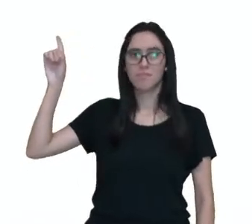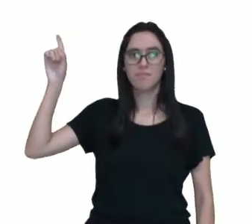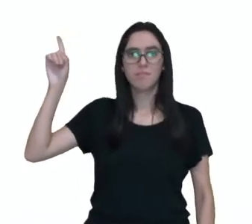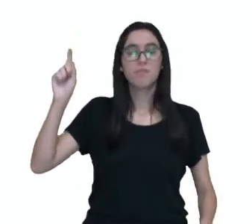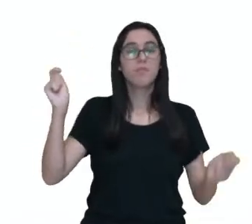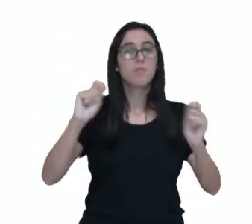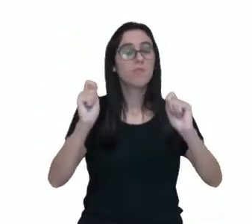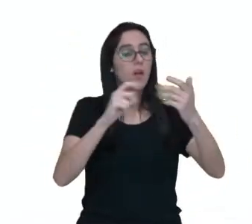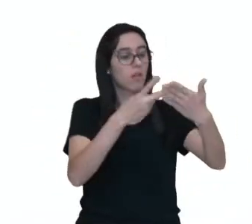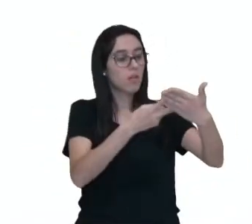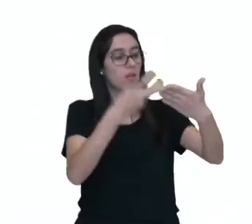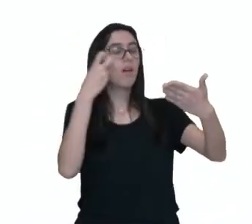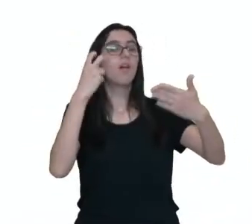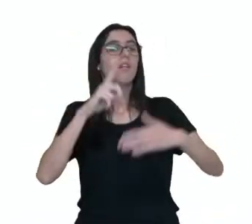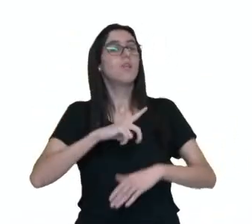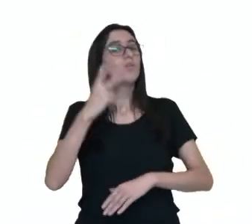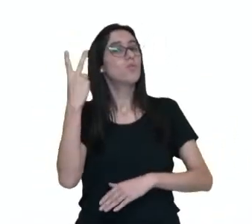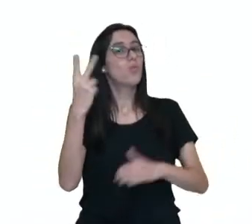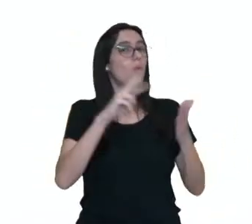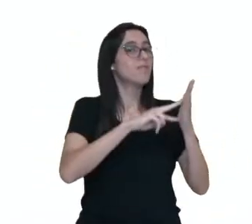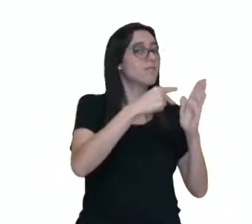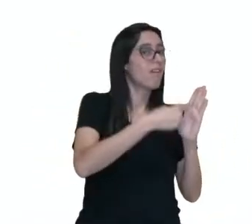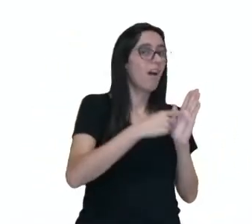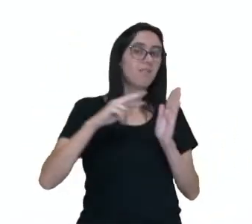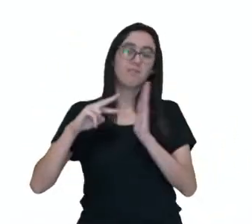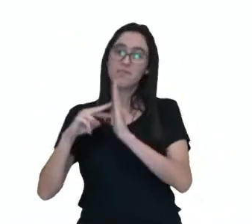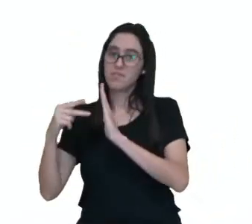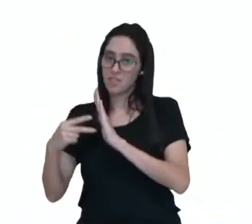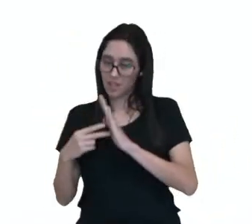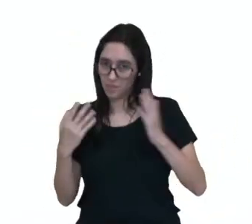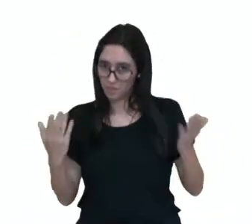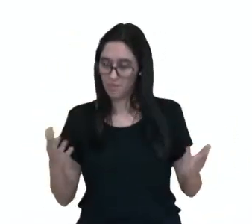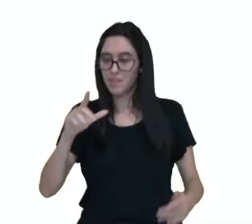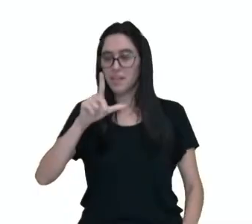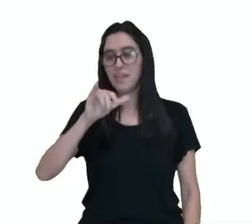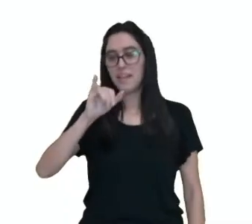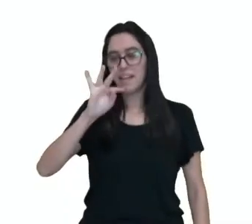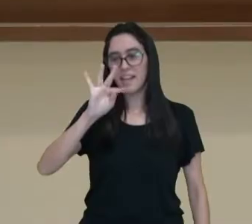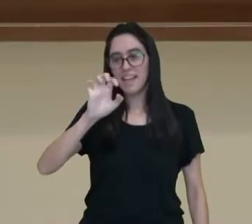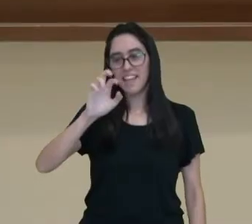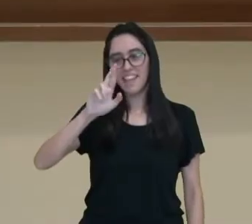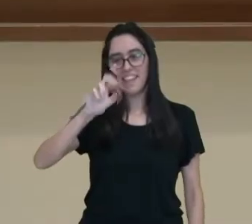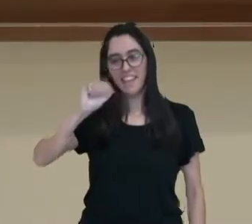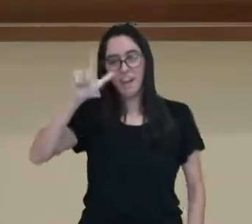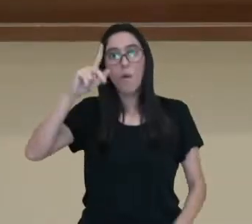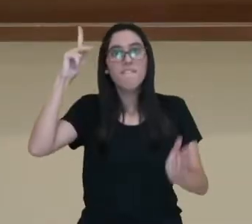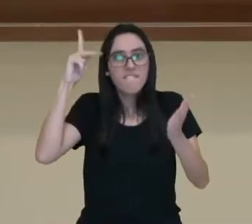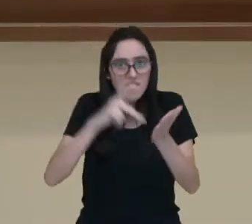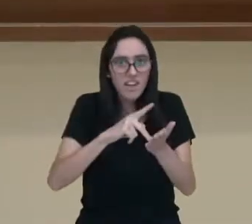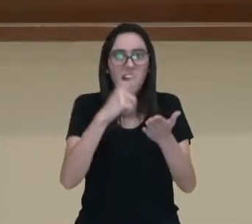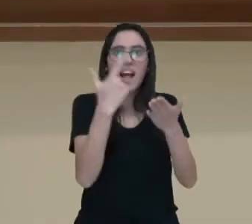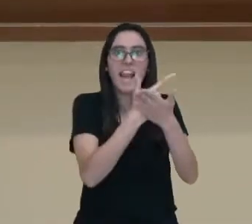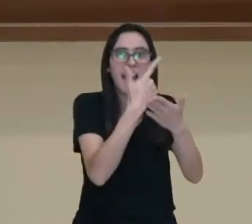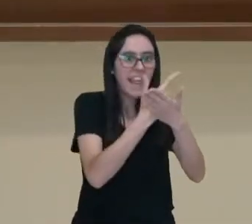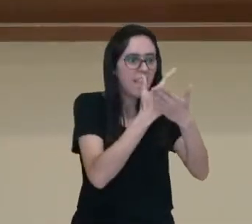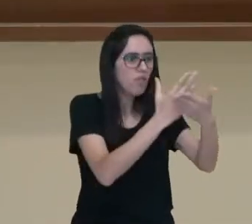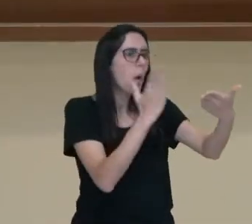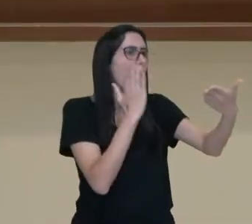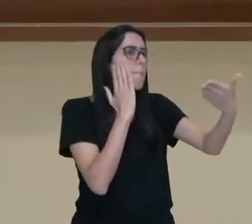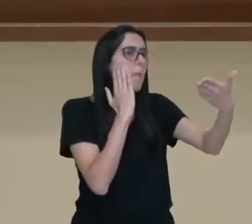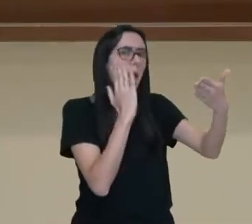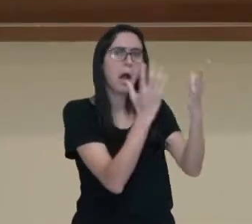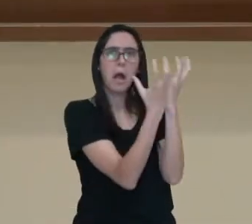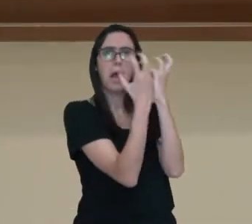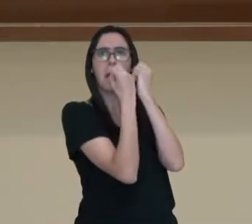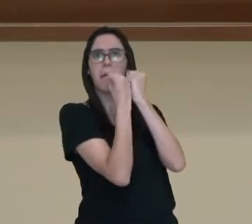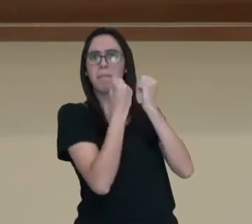dois sentidos, o literal e o figurado. Então o literal seria o livro pegando literalmente na pessoa. O sentido figurado